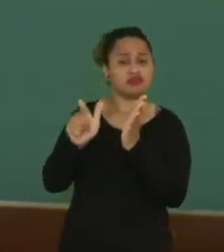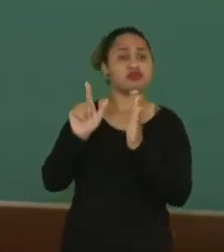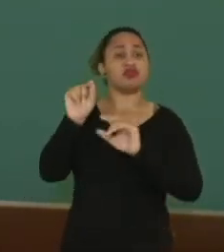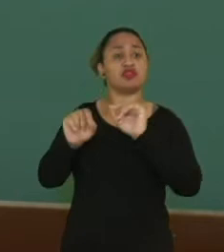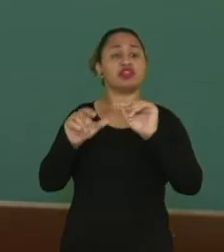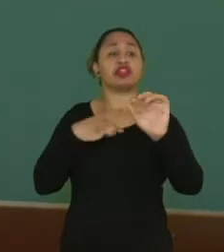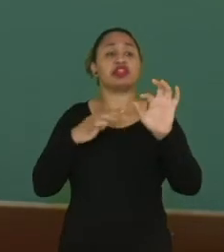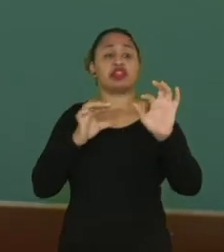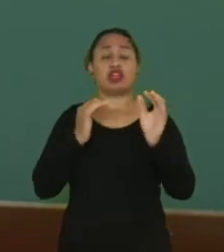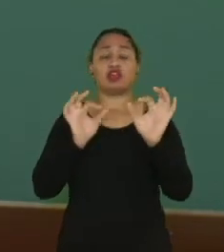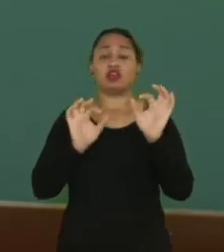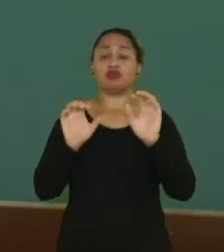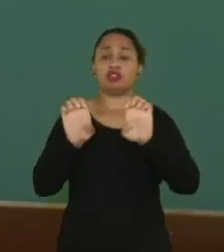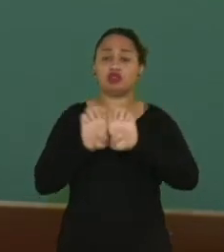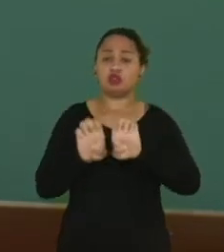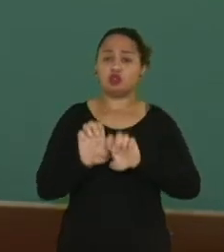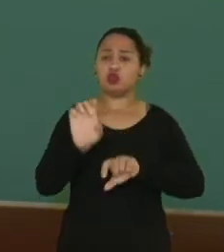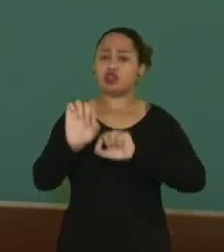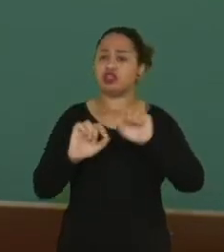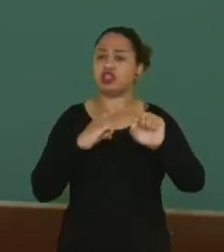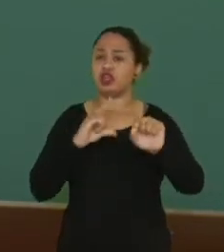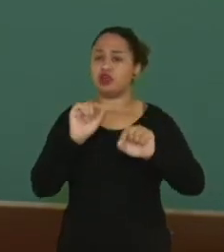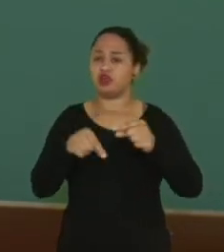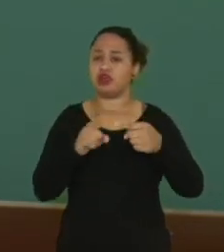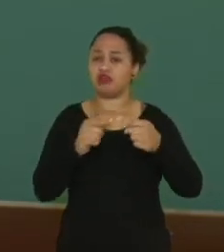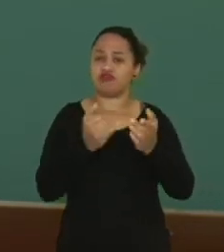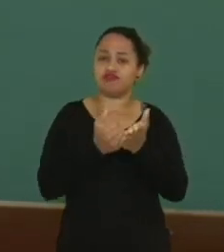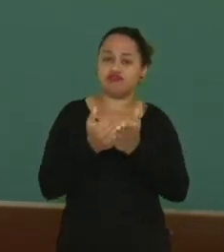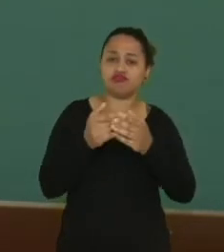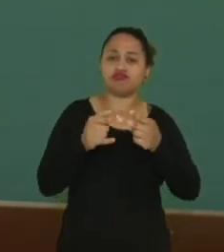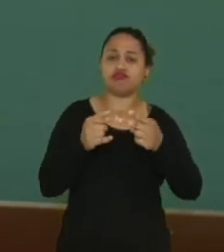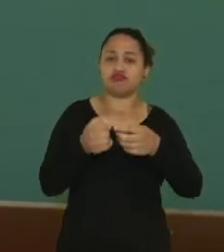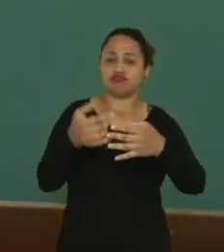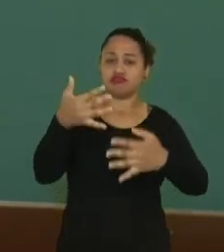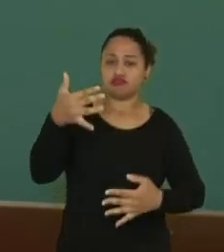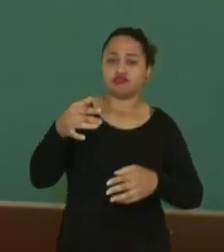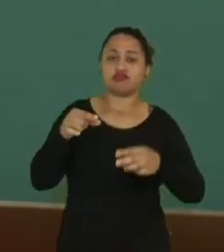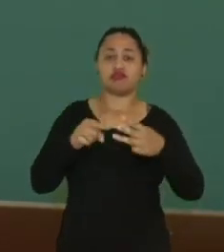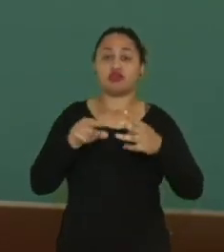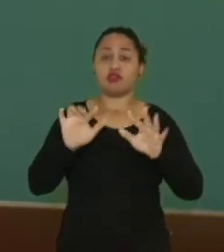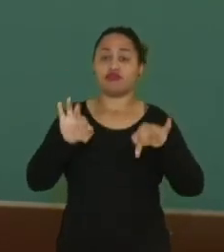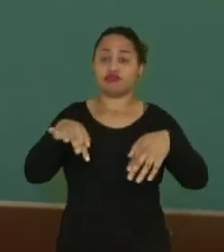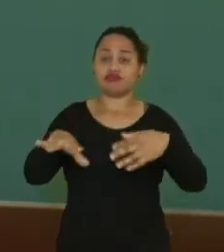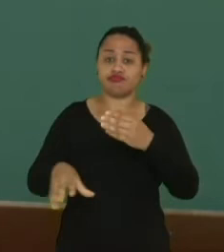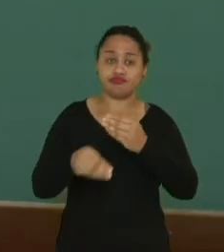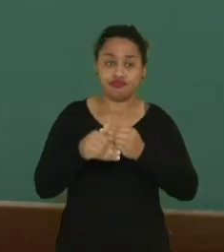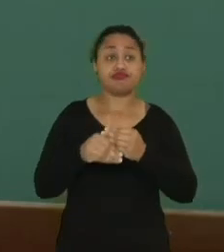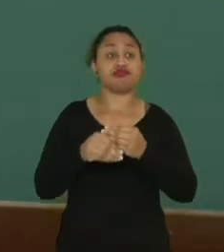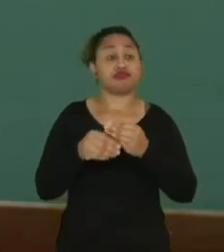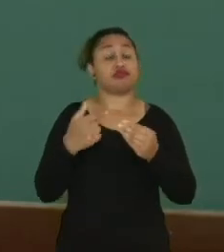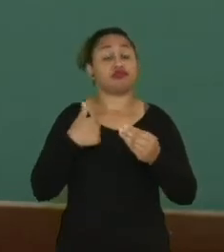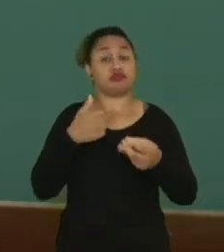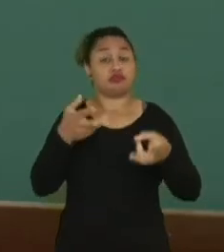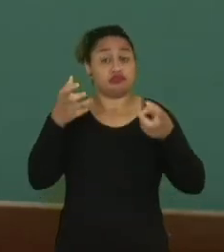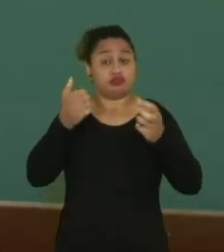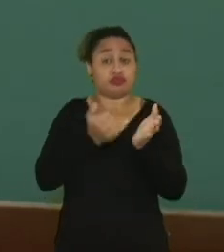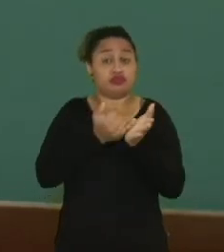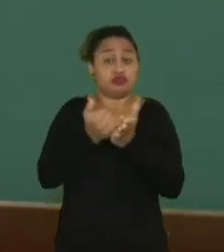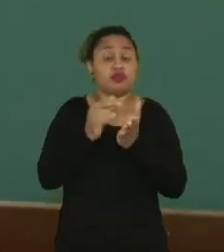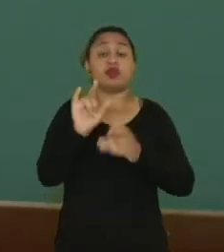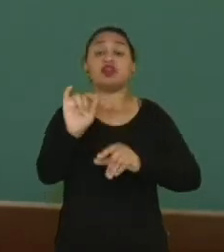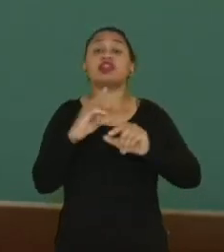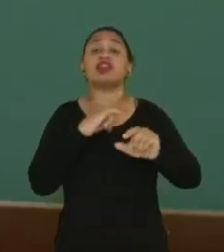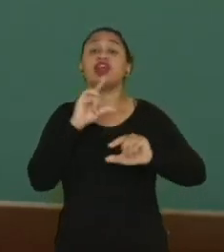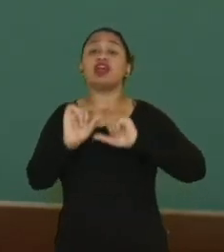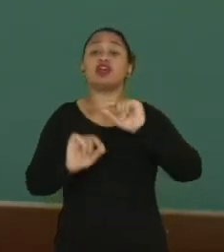estruturada como em introdução desenvolvimento conclusão nós temos aqui então que na introdução é defendido